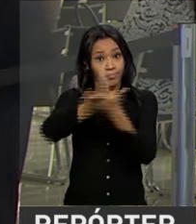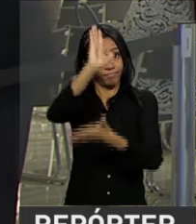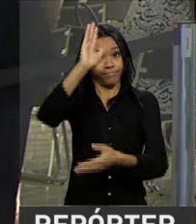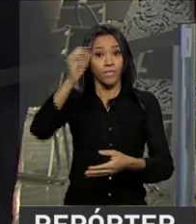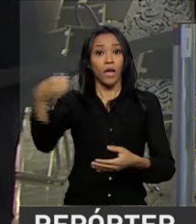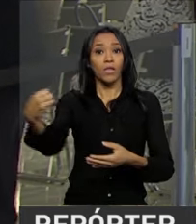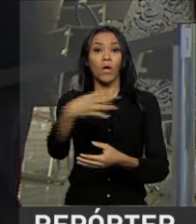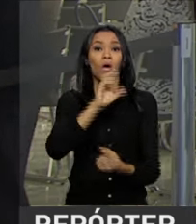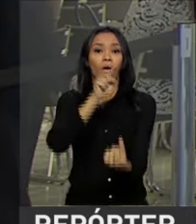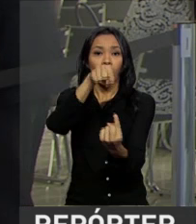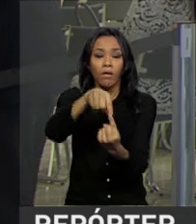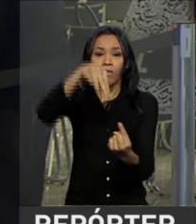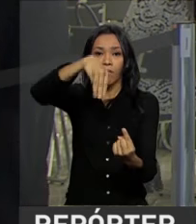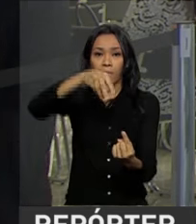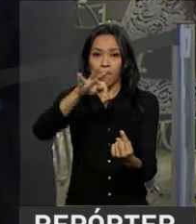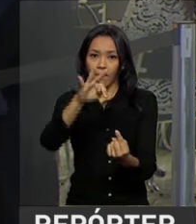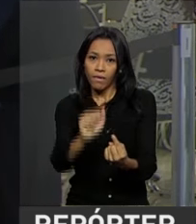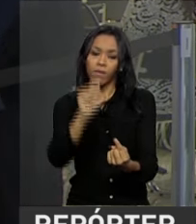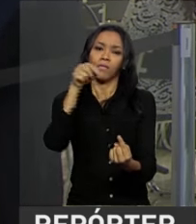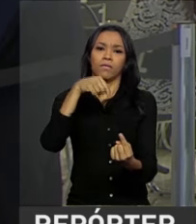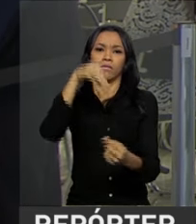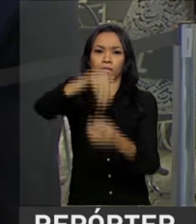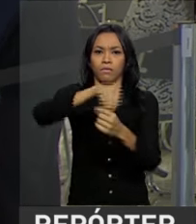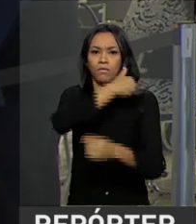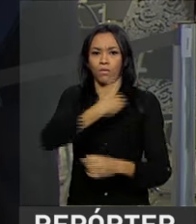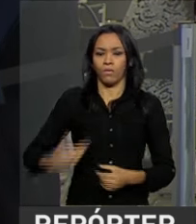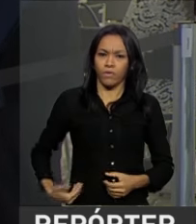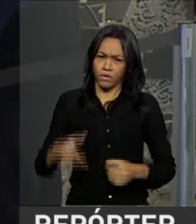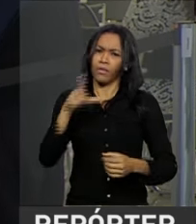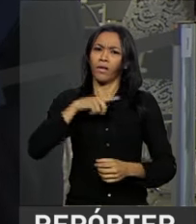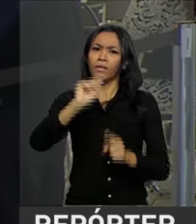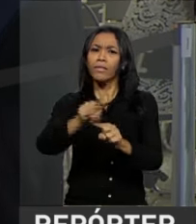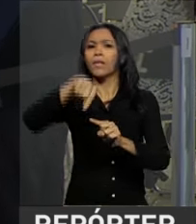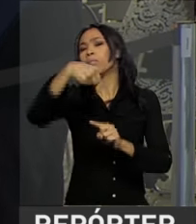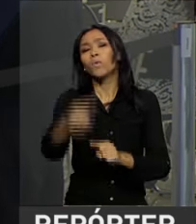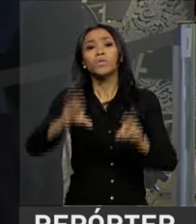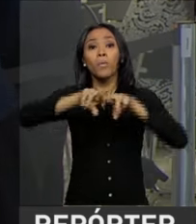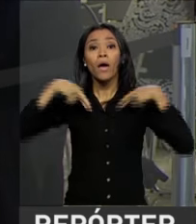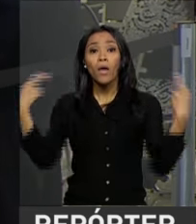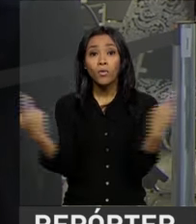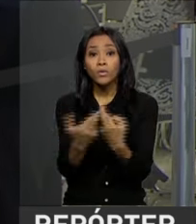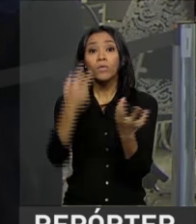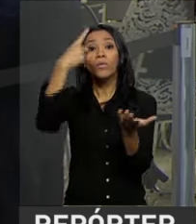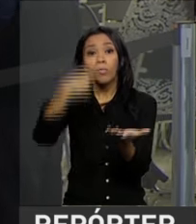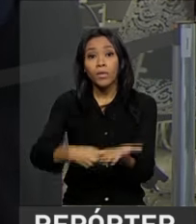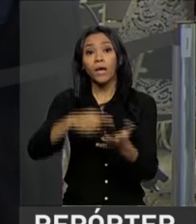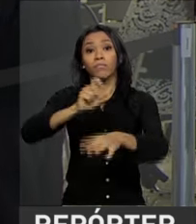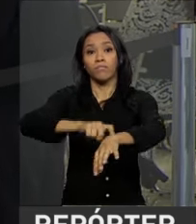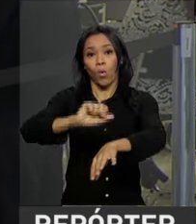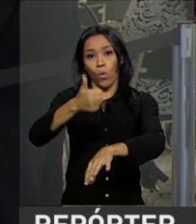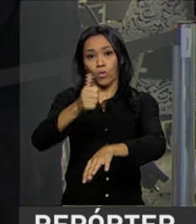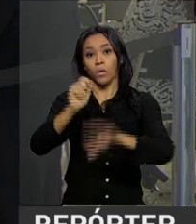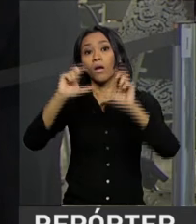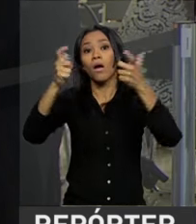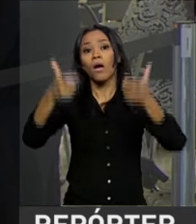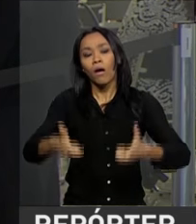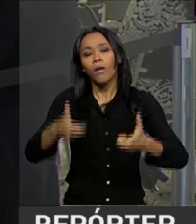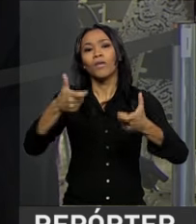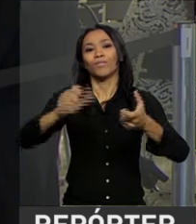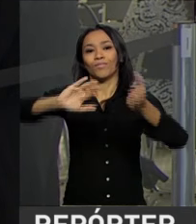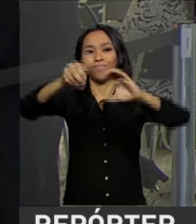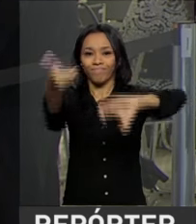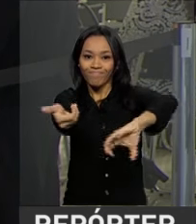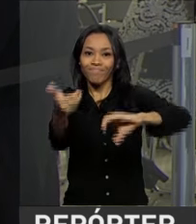governo. Os congressistas, o Congresso Nacional, tem uma reunião conjunta marcada para 11 horas da manhã. Ontem, o